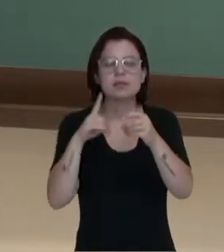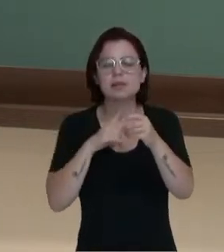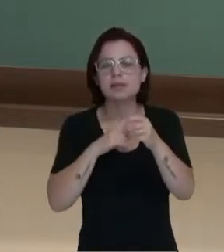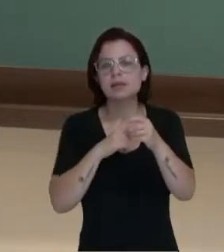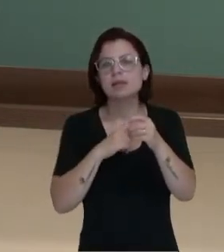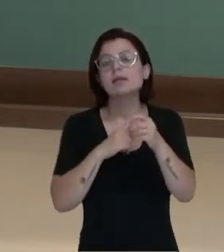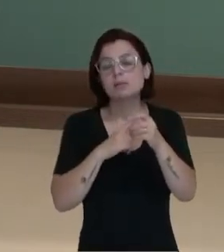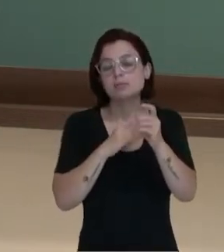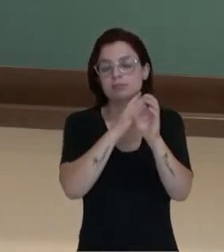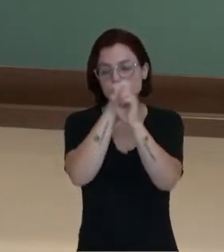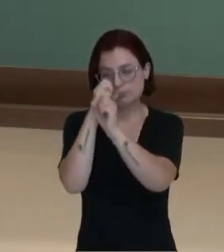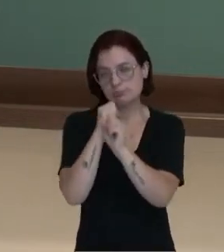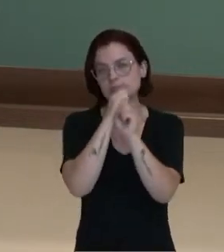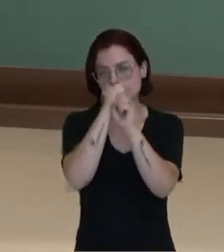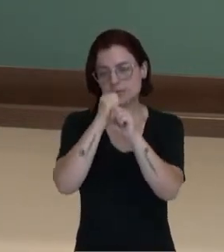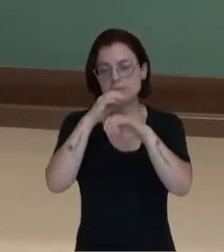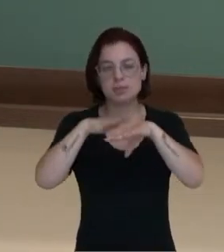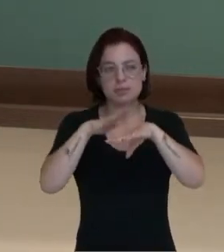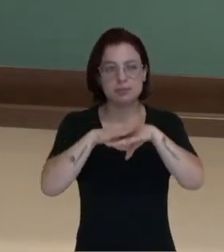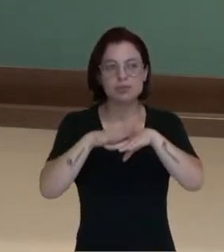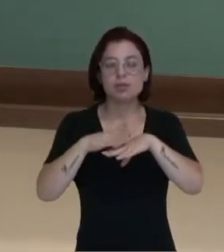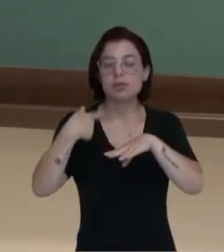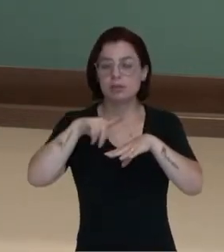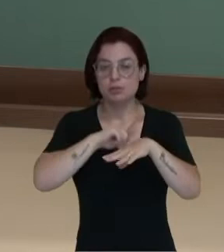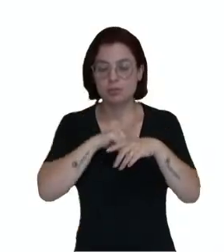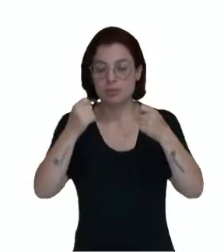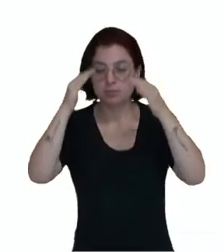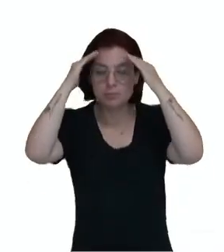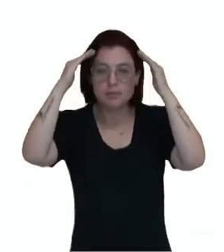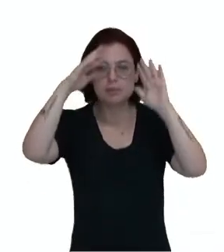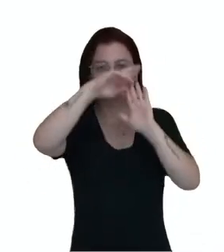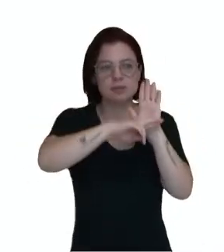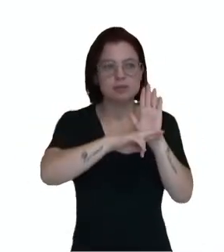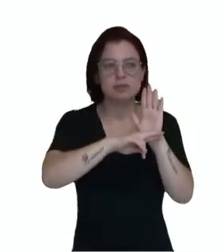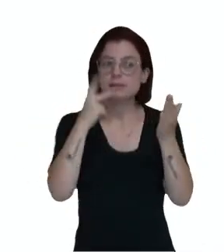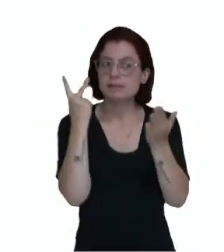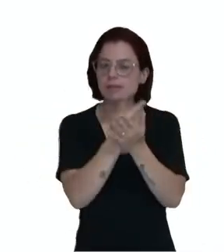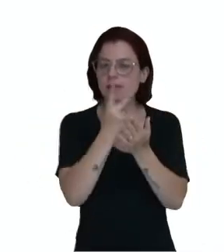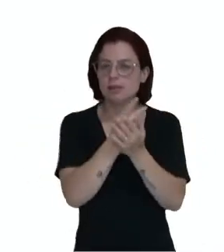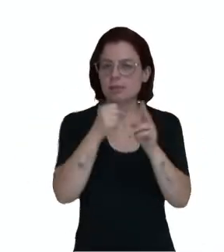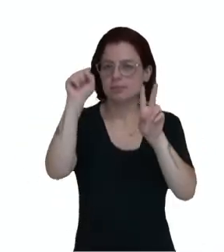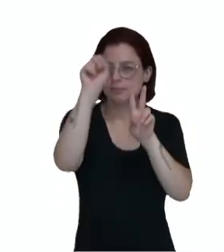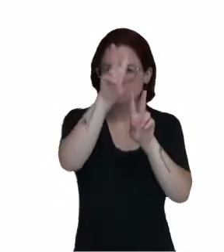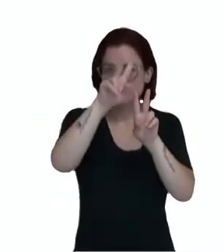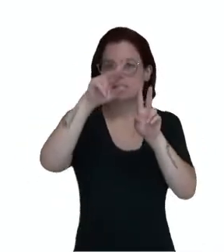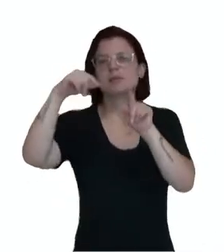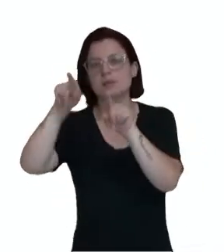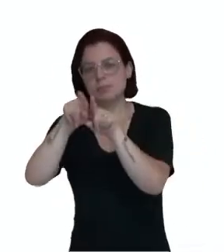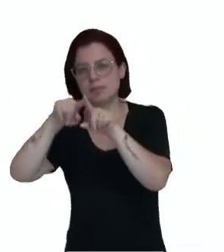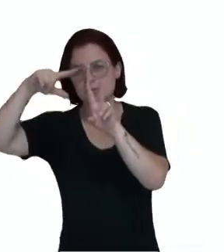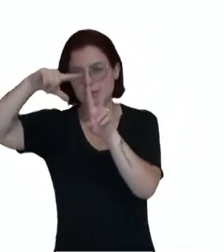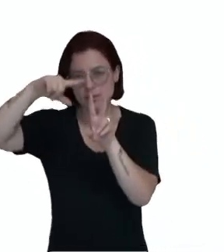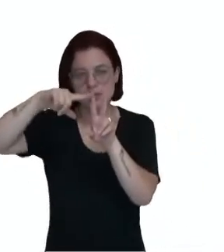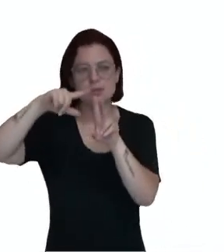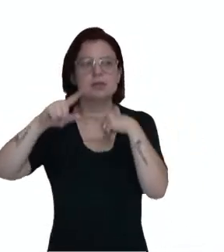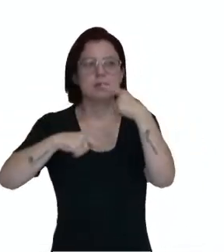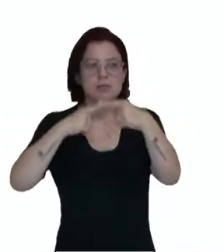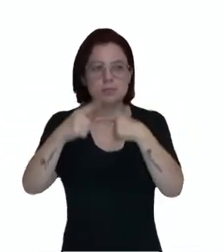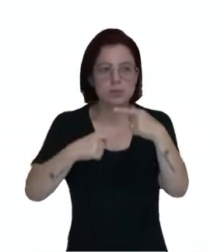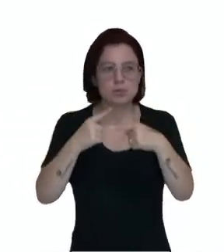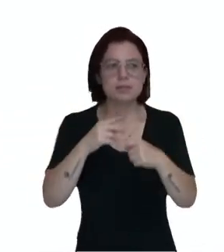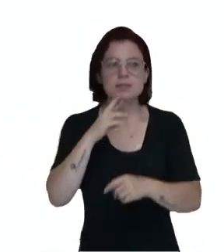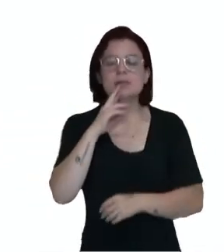a gente tem operações matemáticas. E pela ordem temos que resolver primeiro exponenciação e radiciação, em seguida